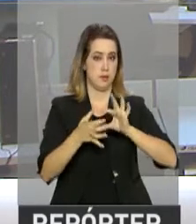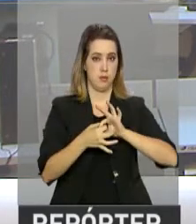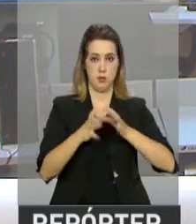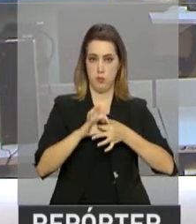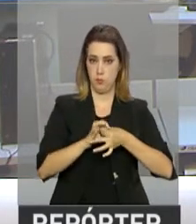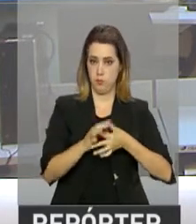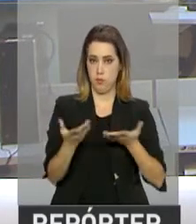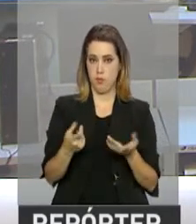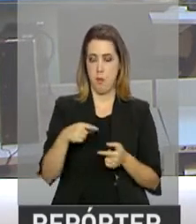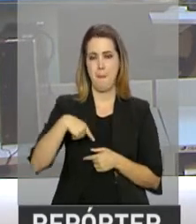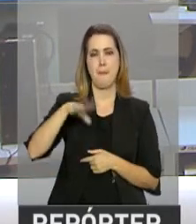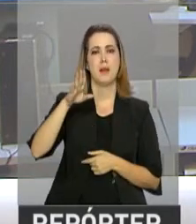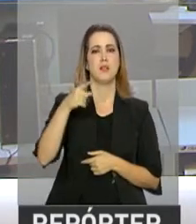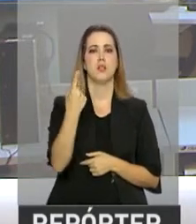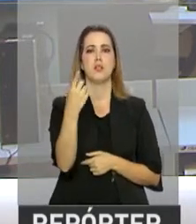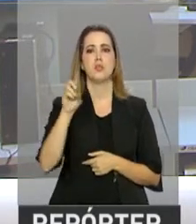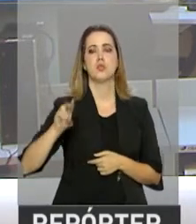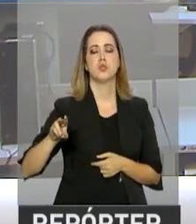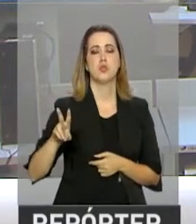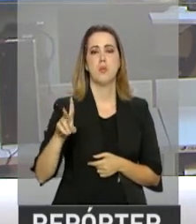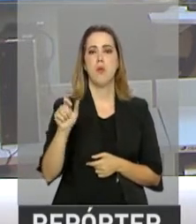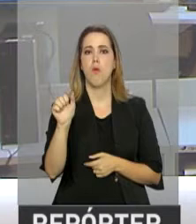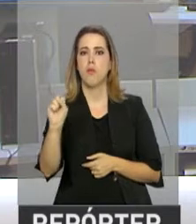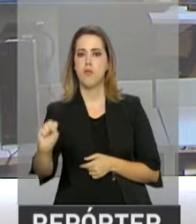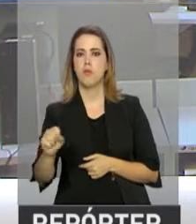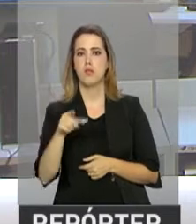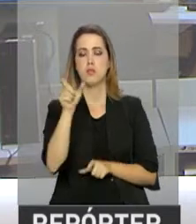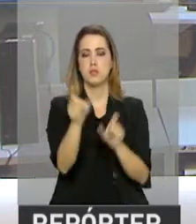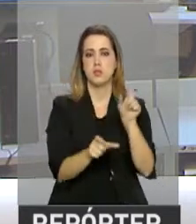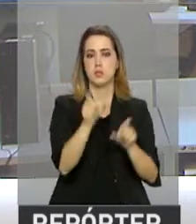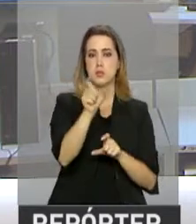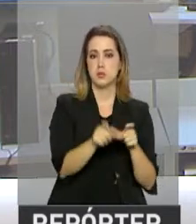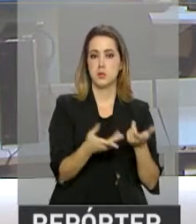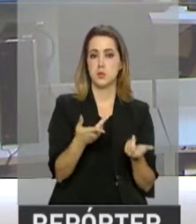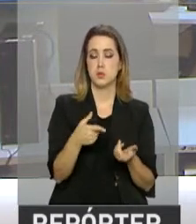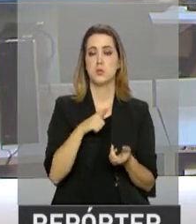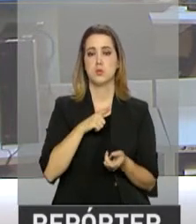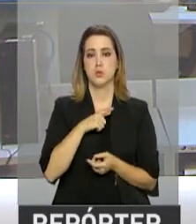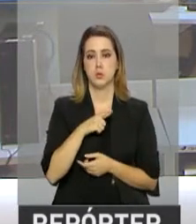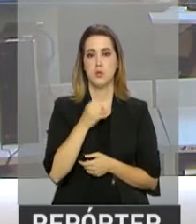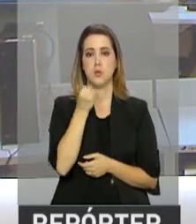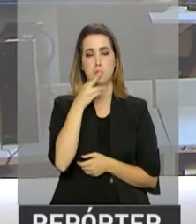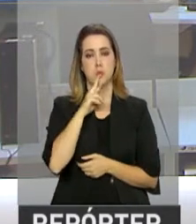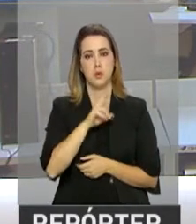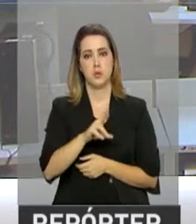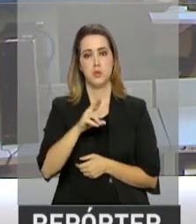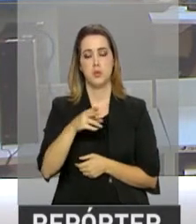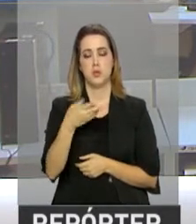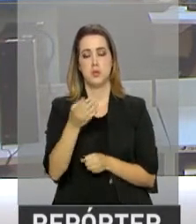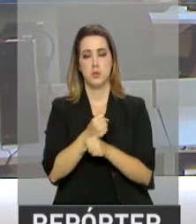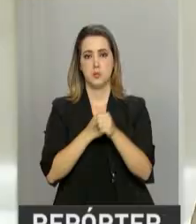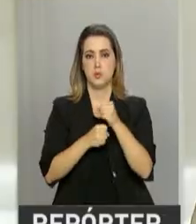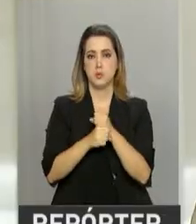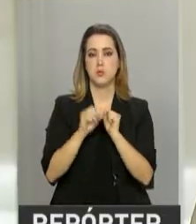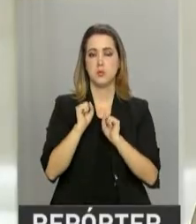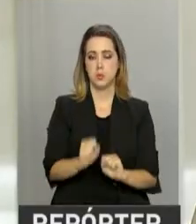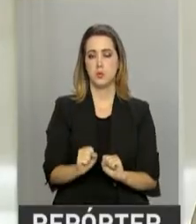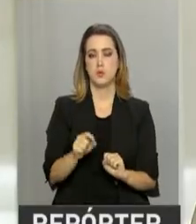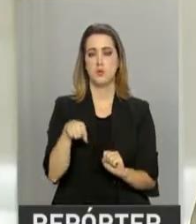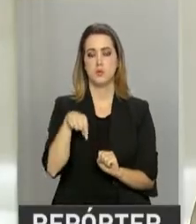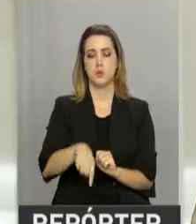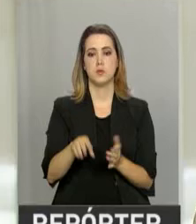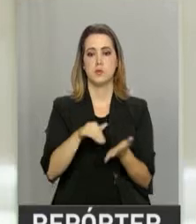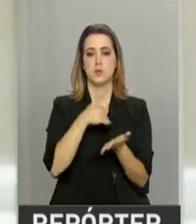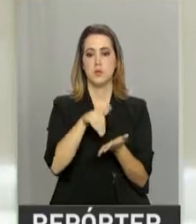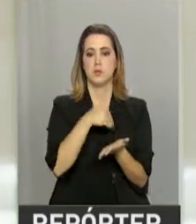1.000 vagas, com um total de 16 milhões de reais. Os atletas com resultados em 2015 podem fazer a inscrição.